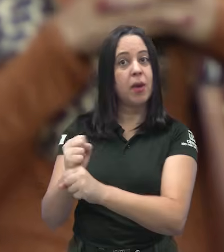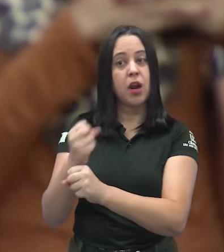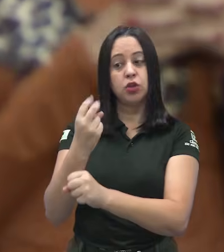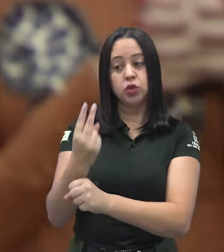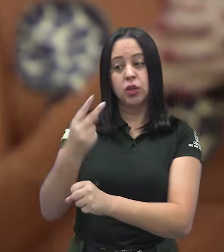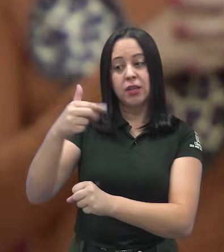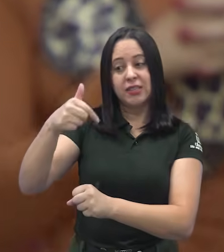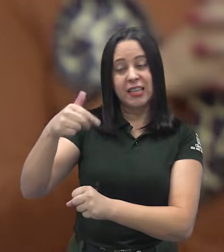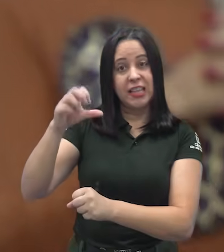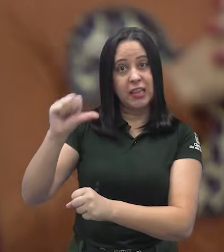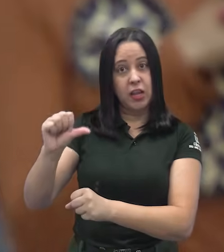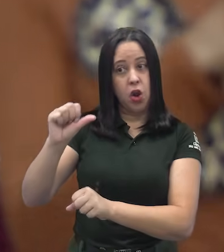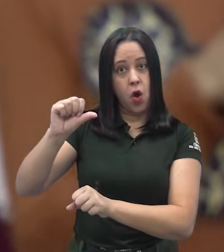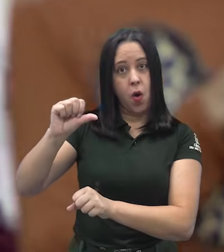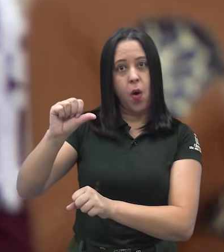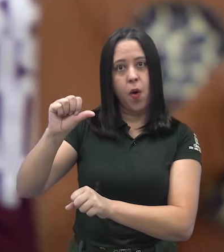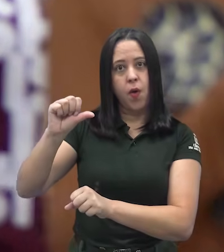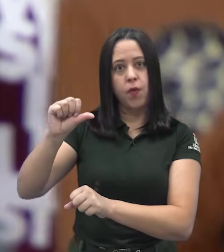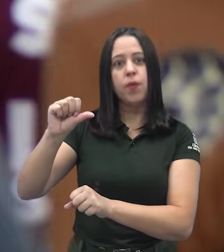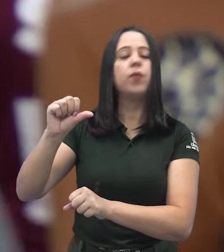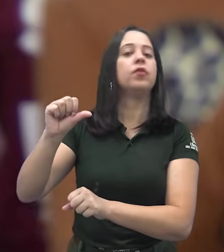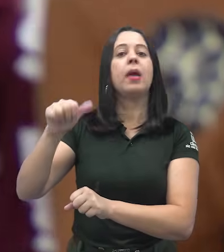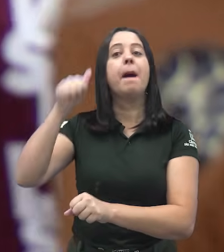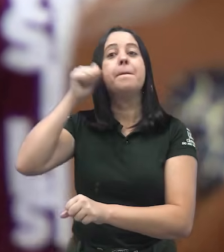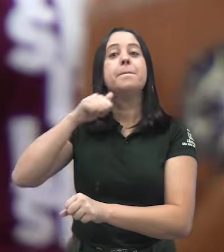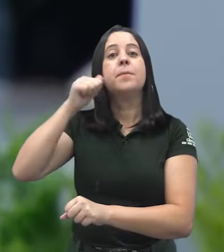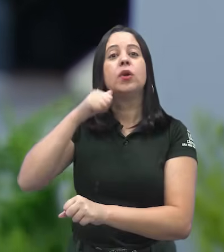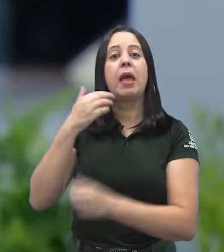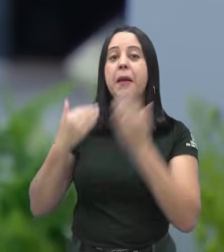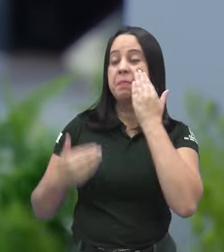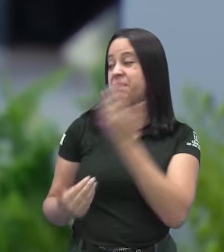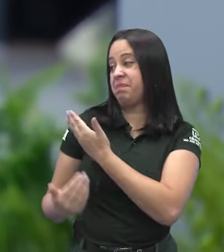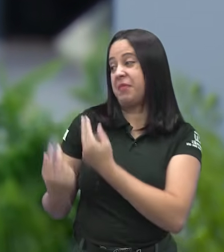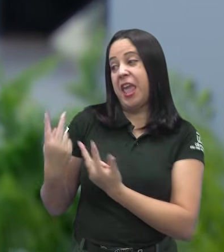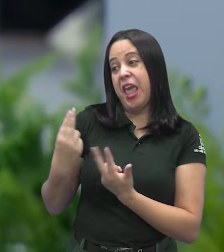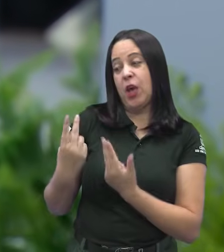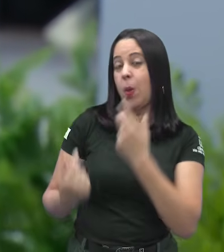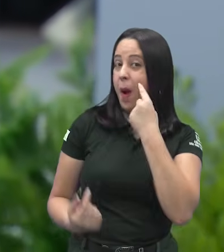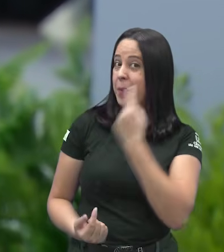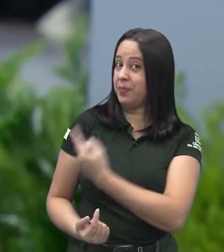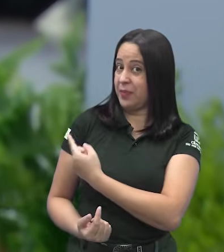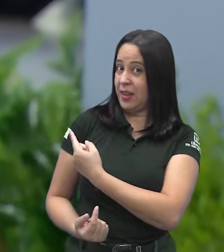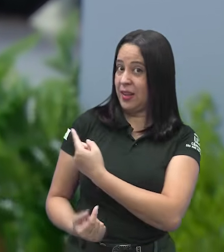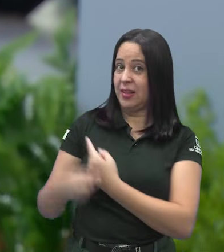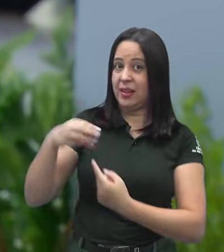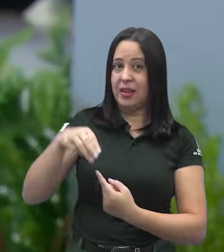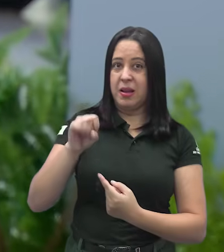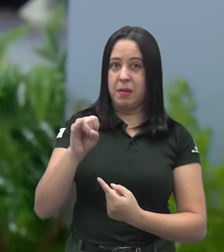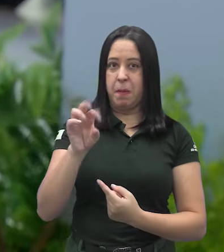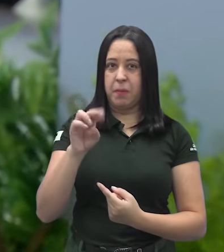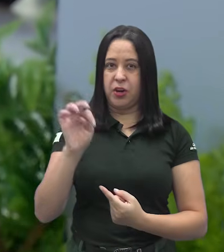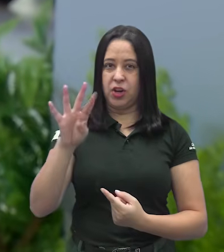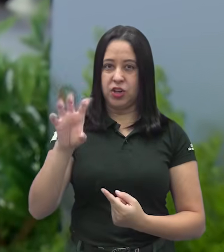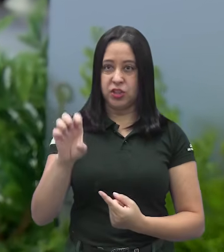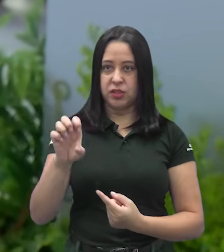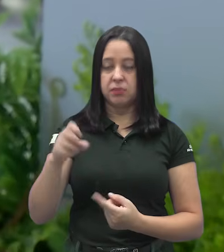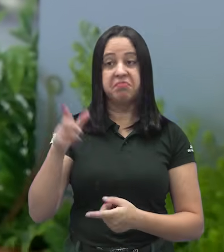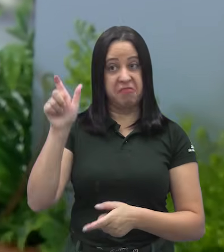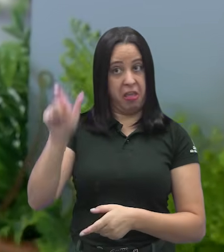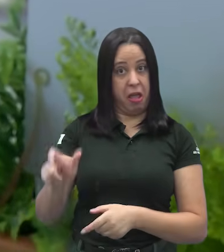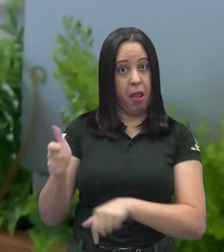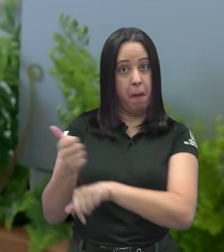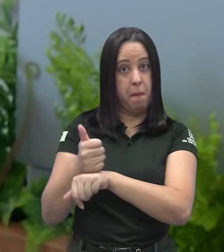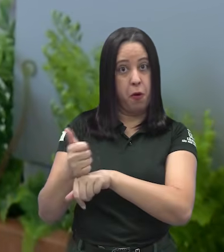mais de 279 mil eleitoras no município, pessoas como a Mirtes. A gestora de projetos